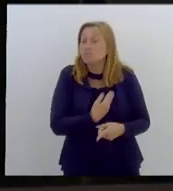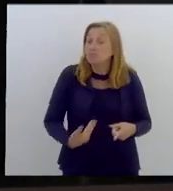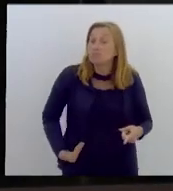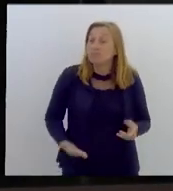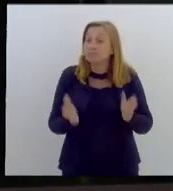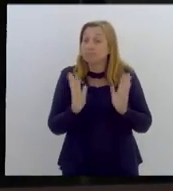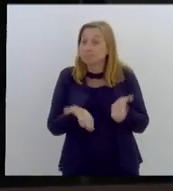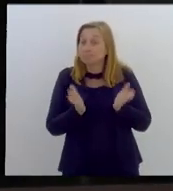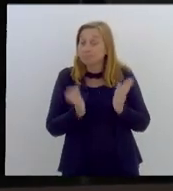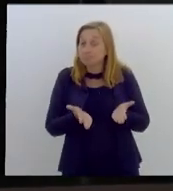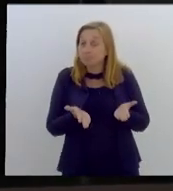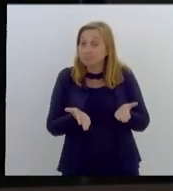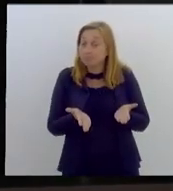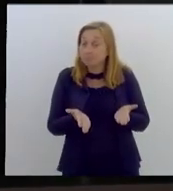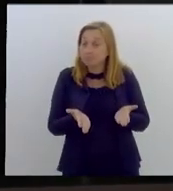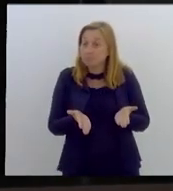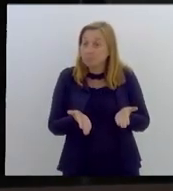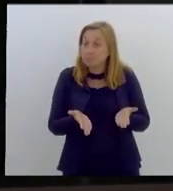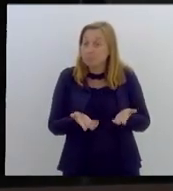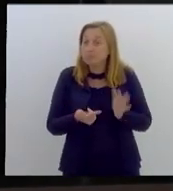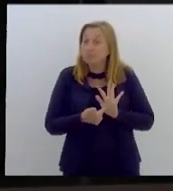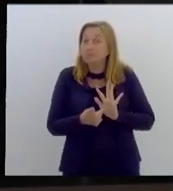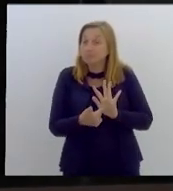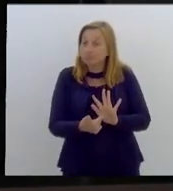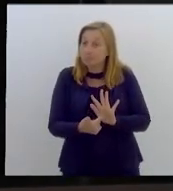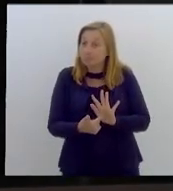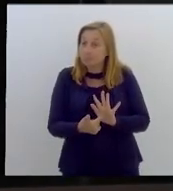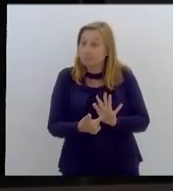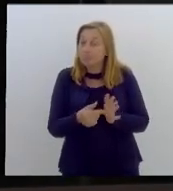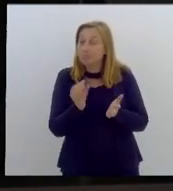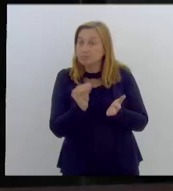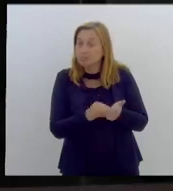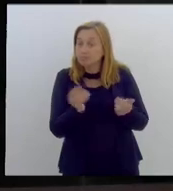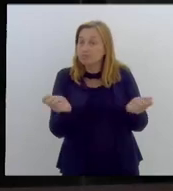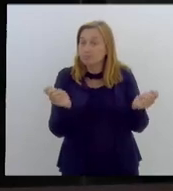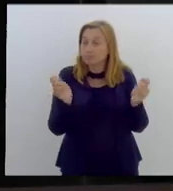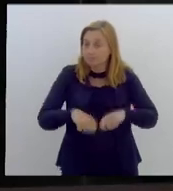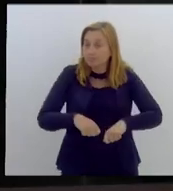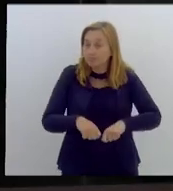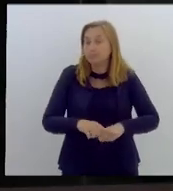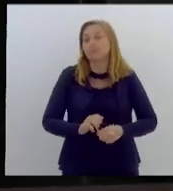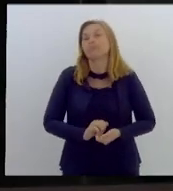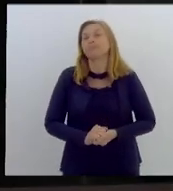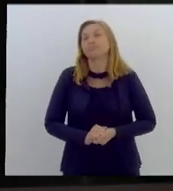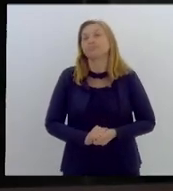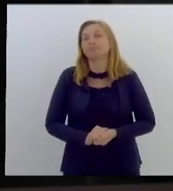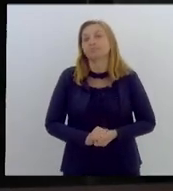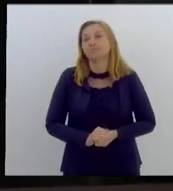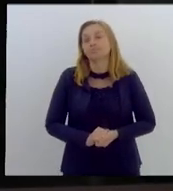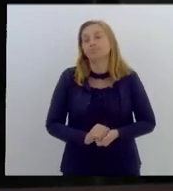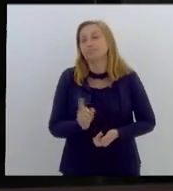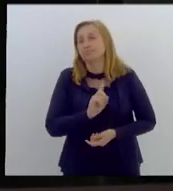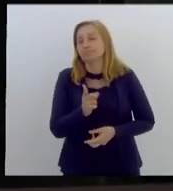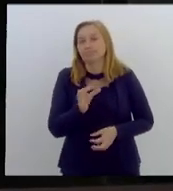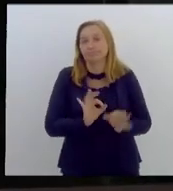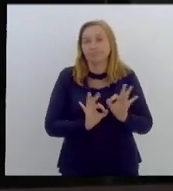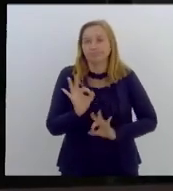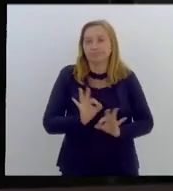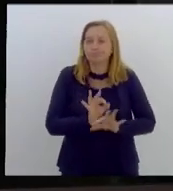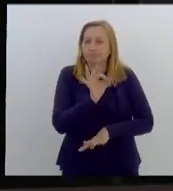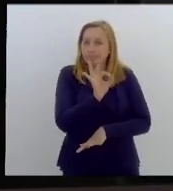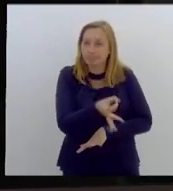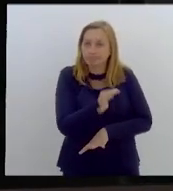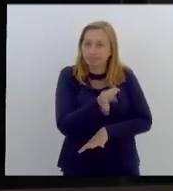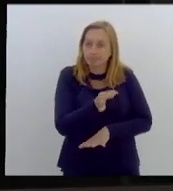atual assim tem demonstrado incapacidade, incompetência, despreparo exatamente